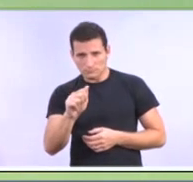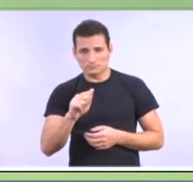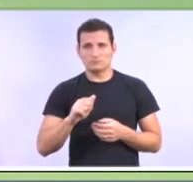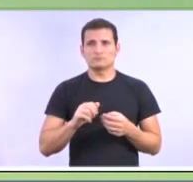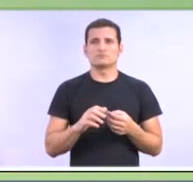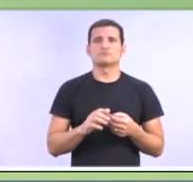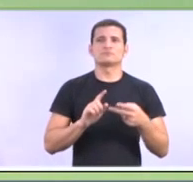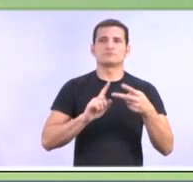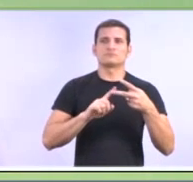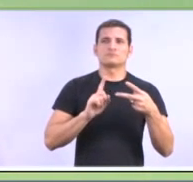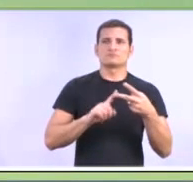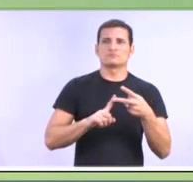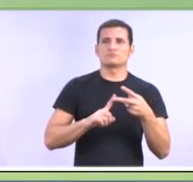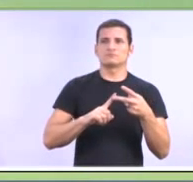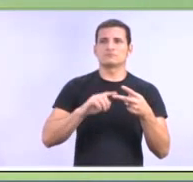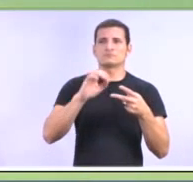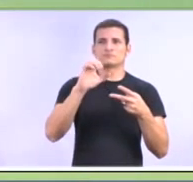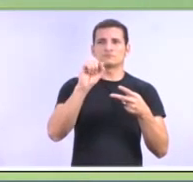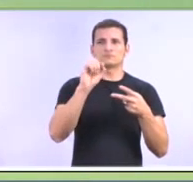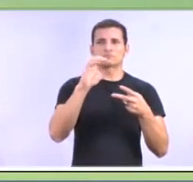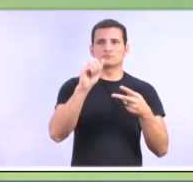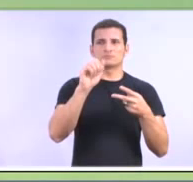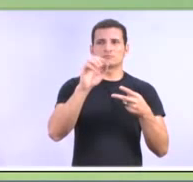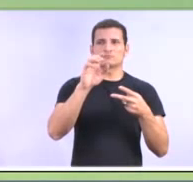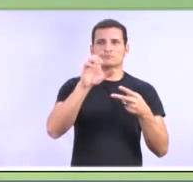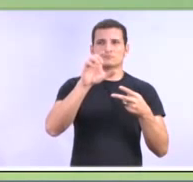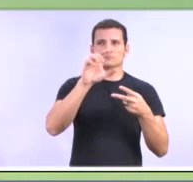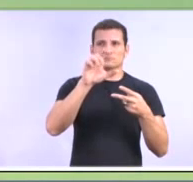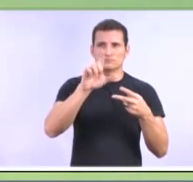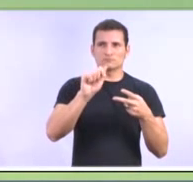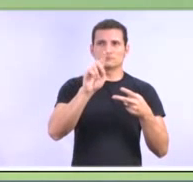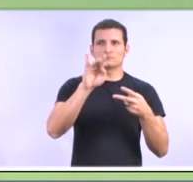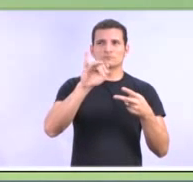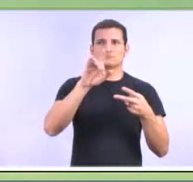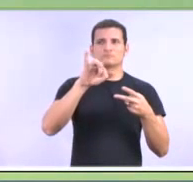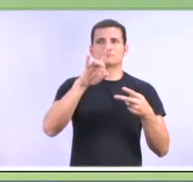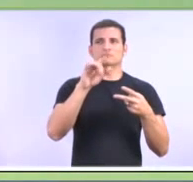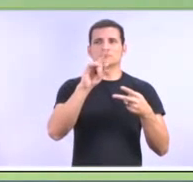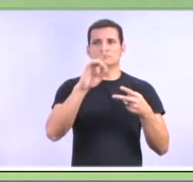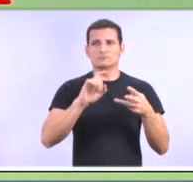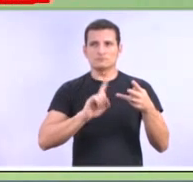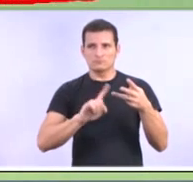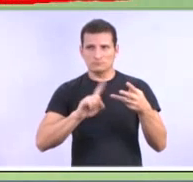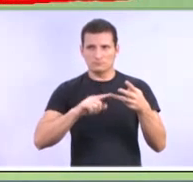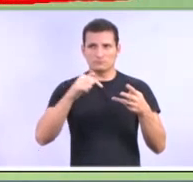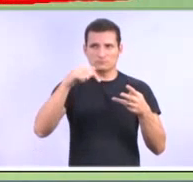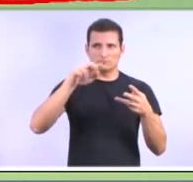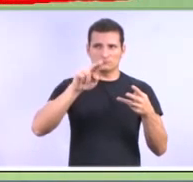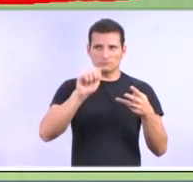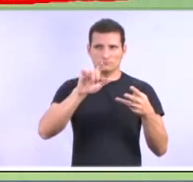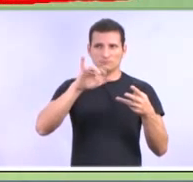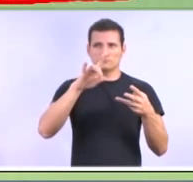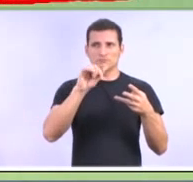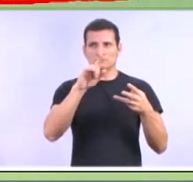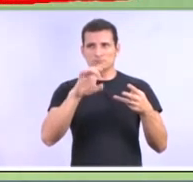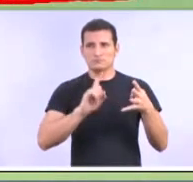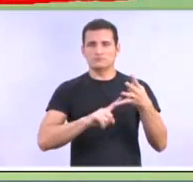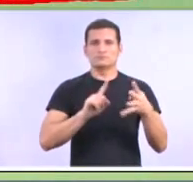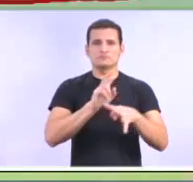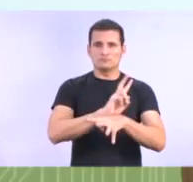escalabilidade, né, ou capacidade de crescimento, qualidade de serviço e